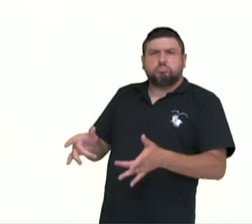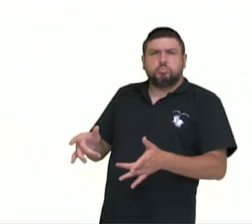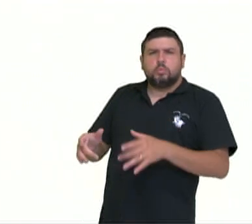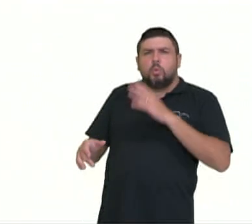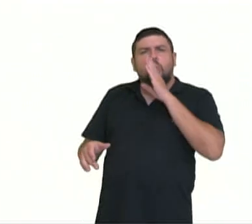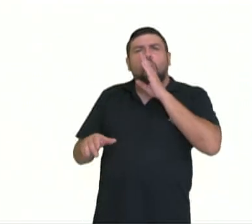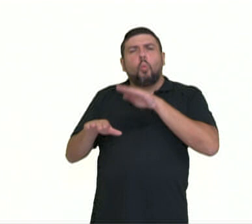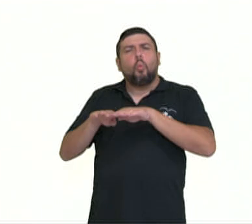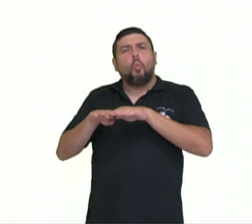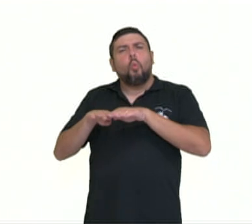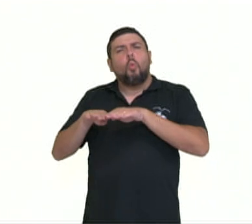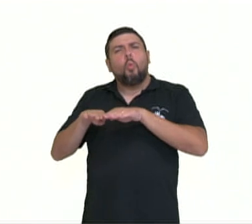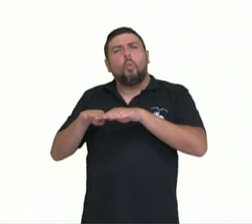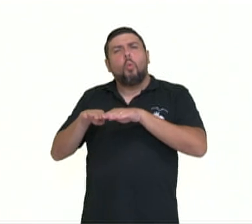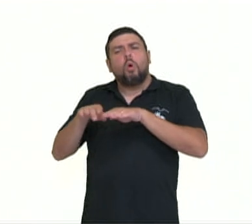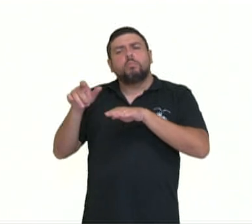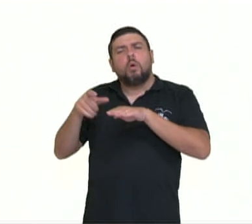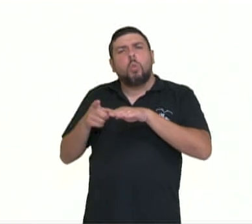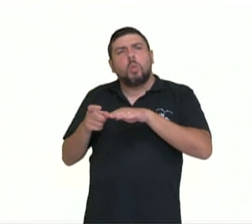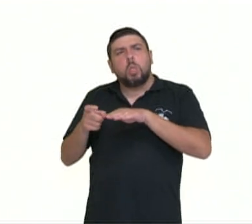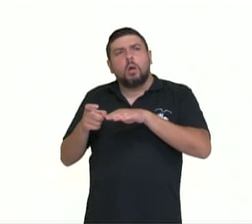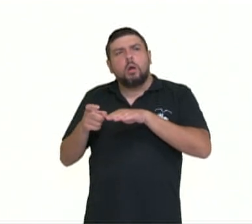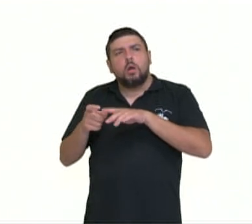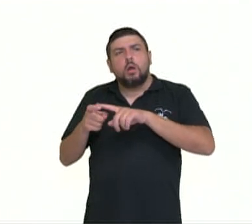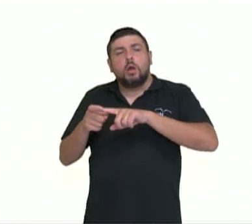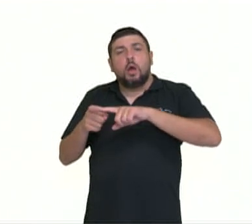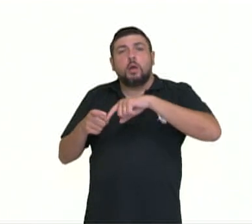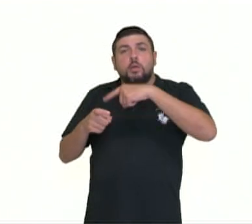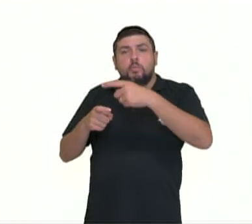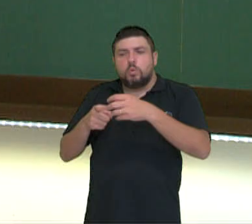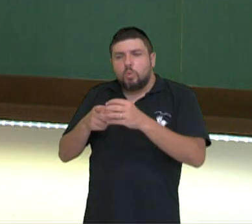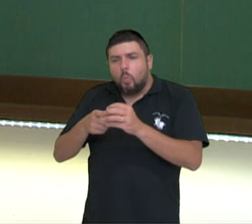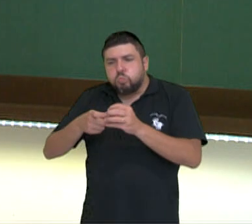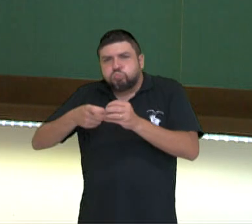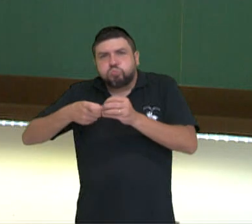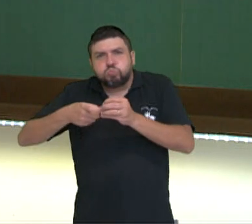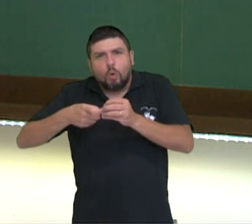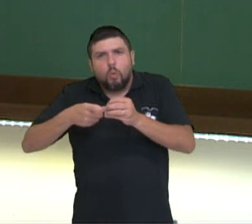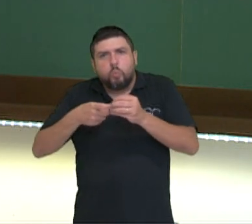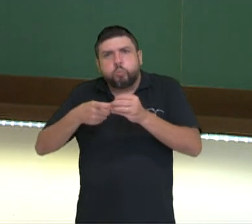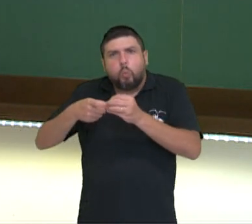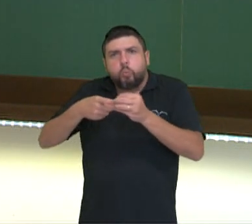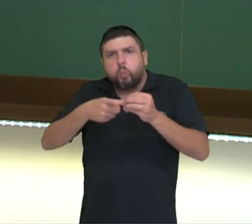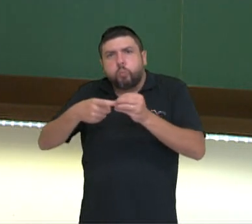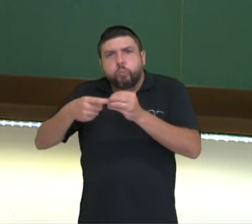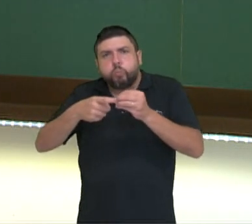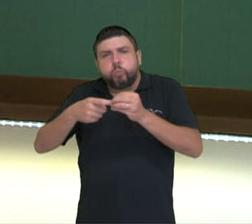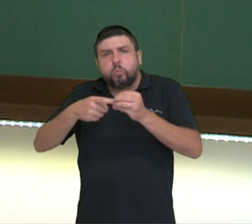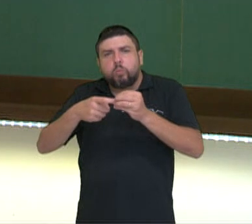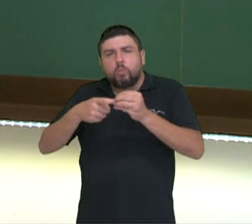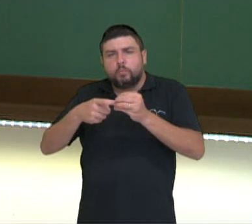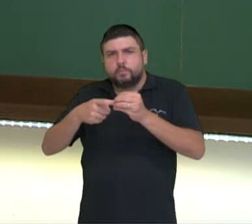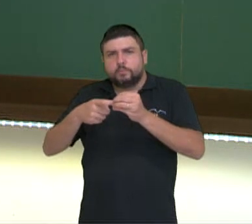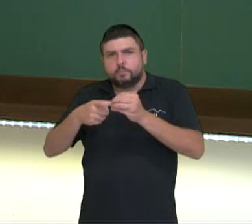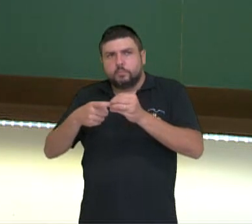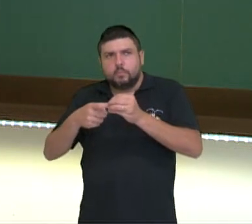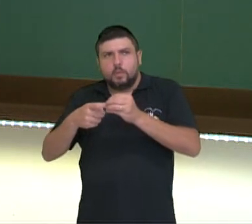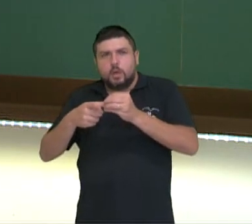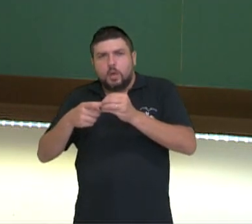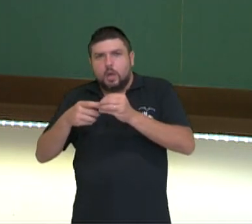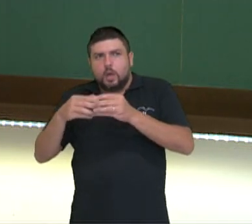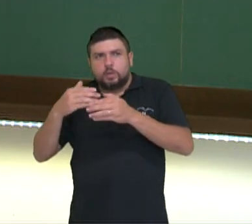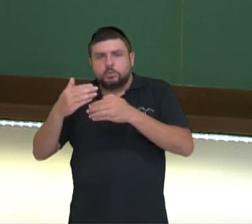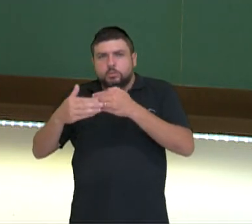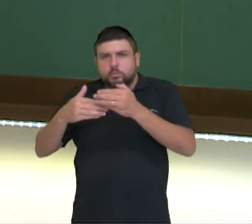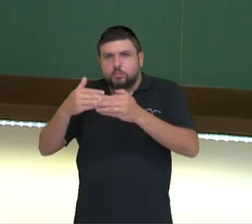ela vai formar a pupa, ou seja, vai formar um casulo ali para terminar o desenvolvimento. Quando chega na fase adulta,